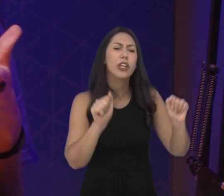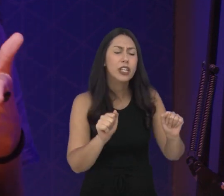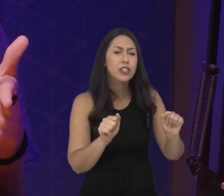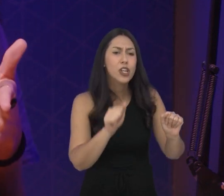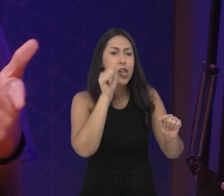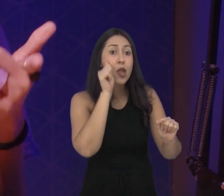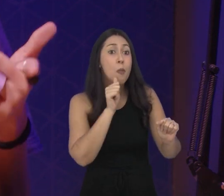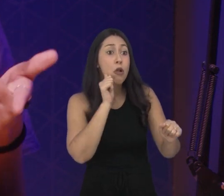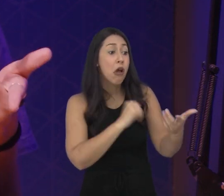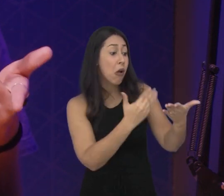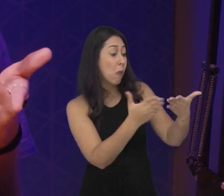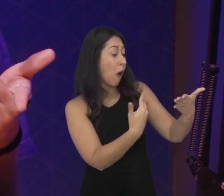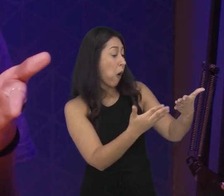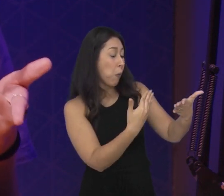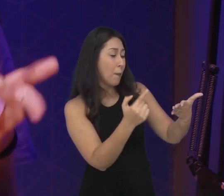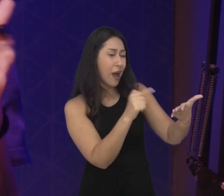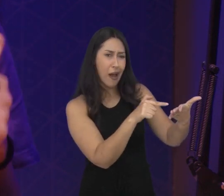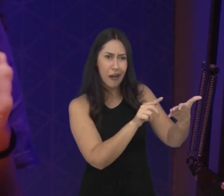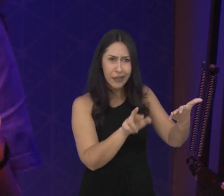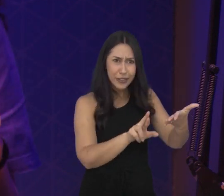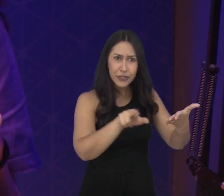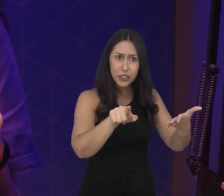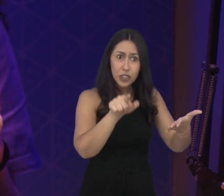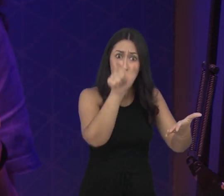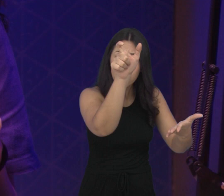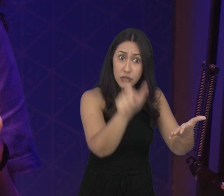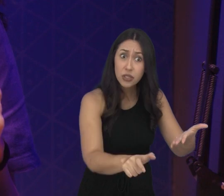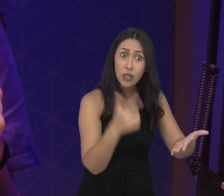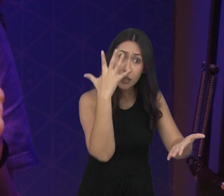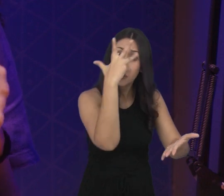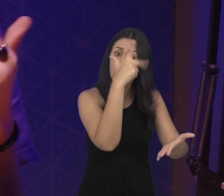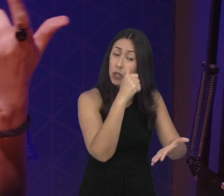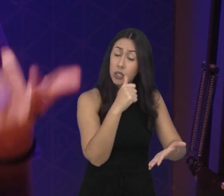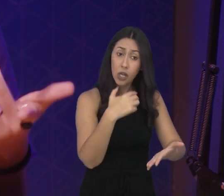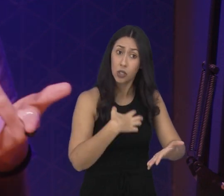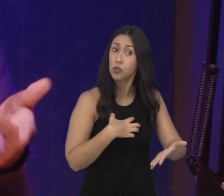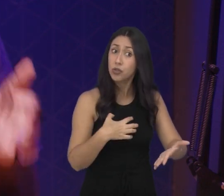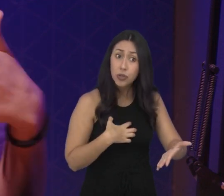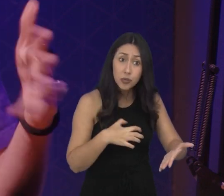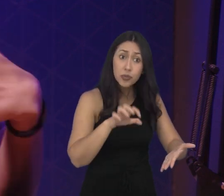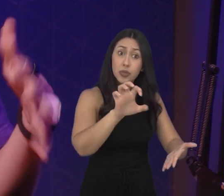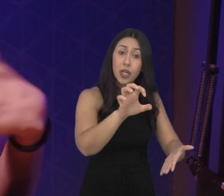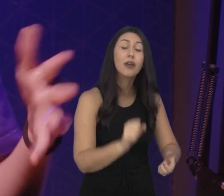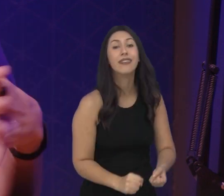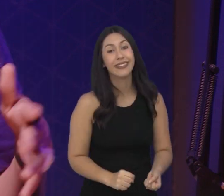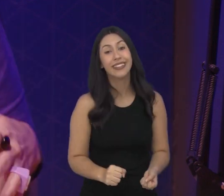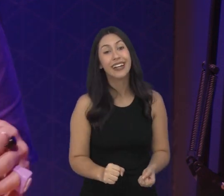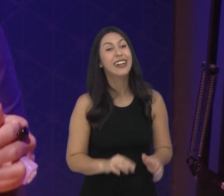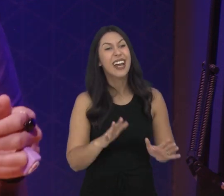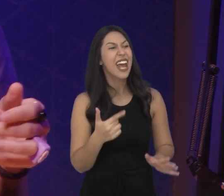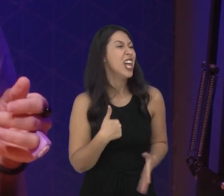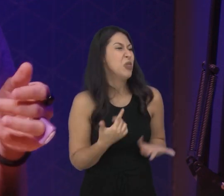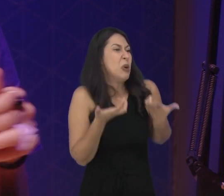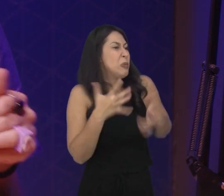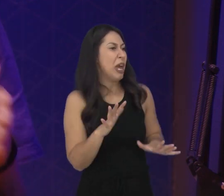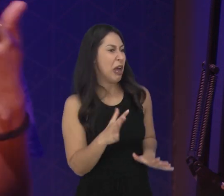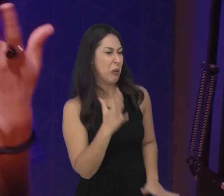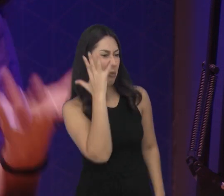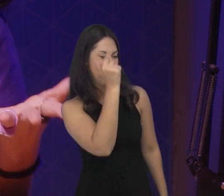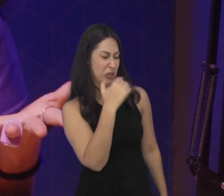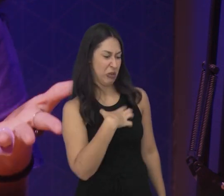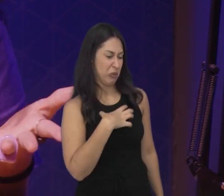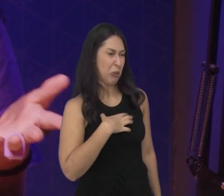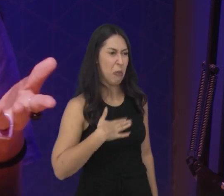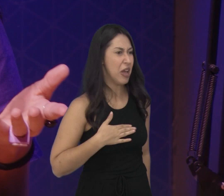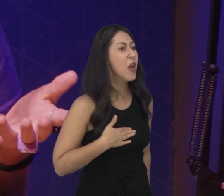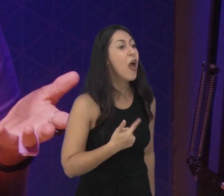parece com as garotas de revista, não quer dizer que você não seja bonita do seu próprio jeito. E ela tava falando da revista lá, aí ela fala, eu não